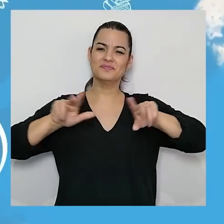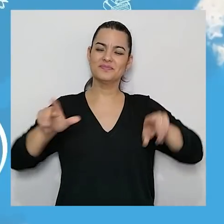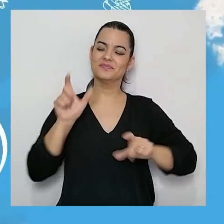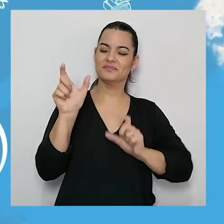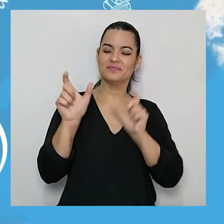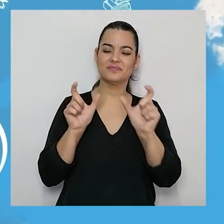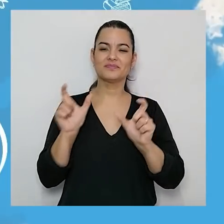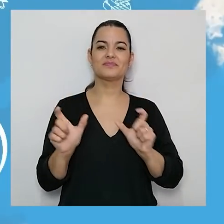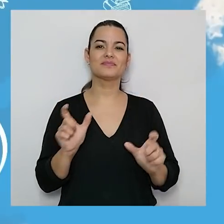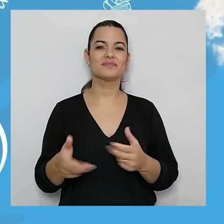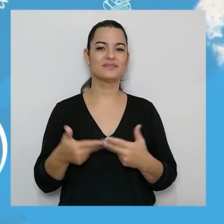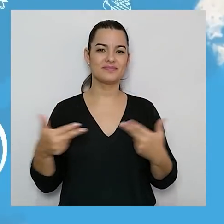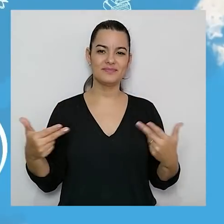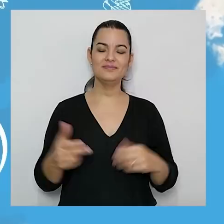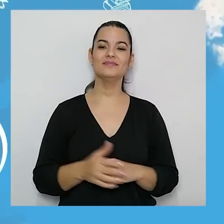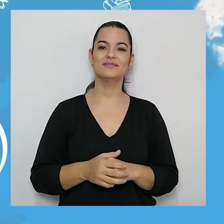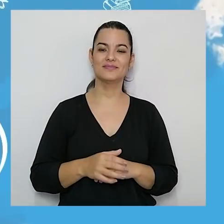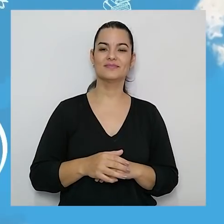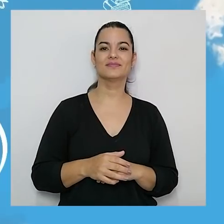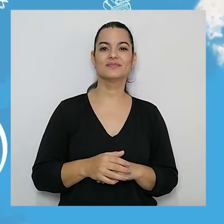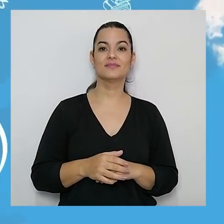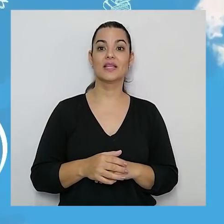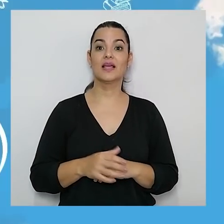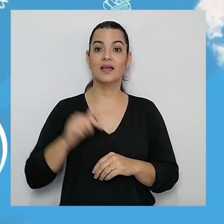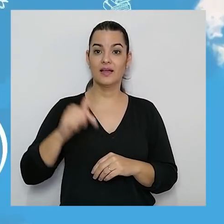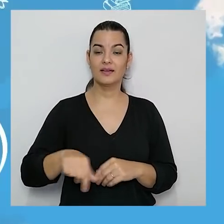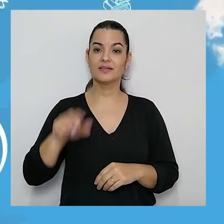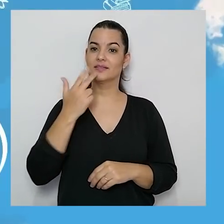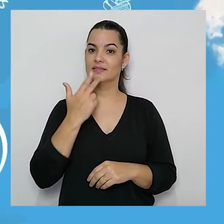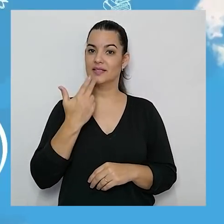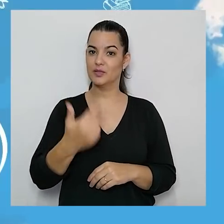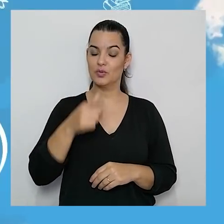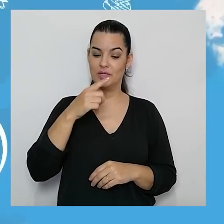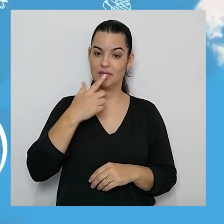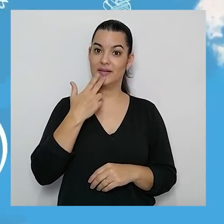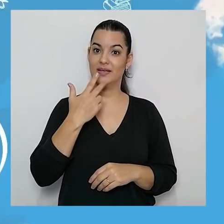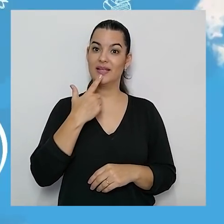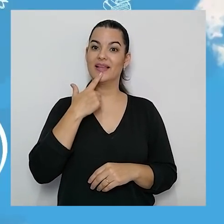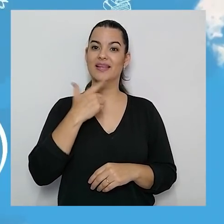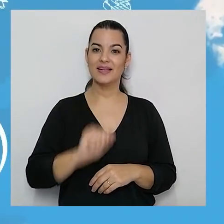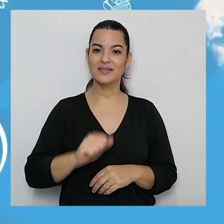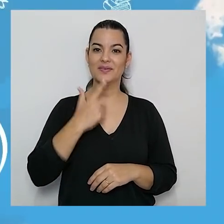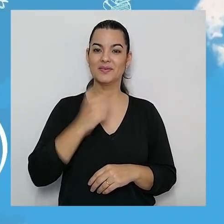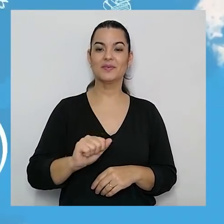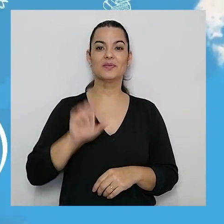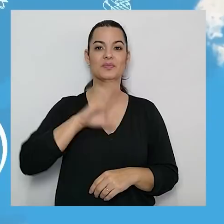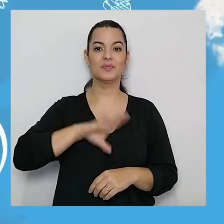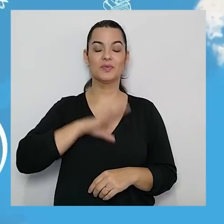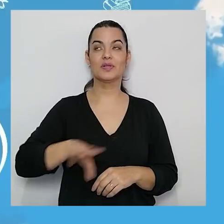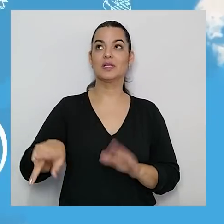temos muitas palavras na língua portuguesa que a origem ela não é nadinha do nosso